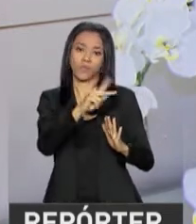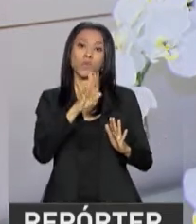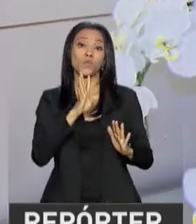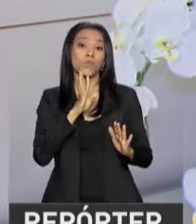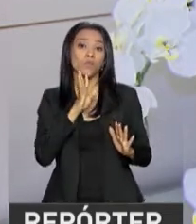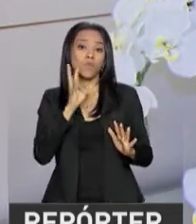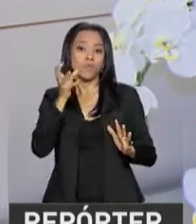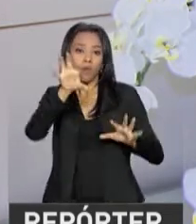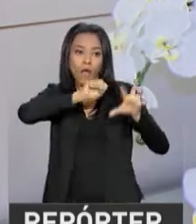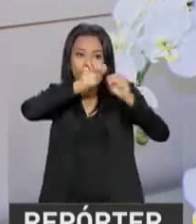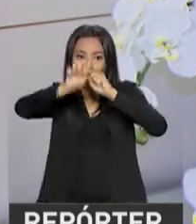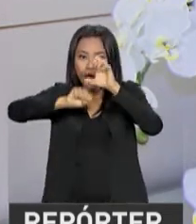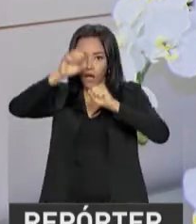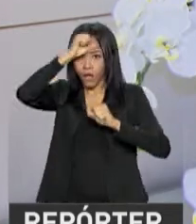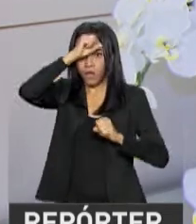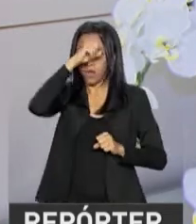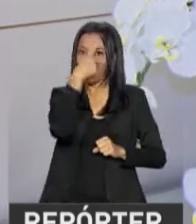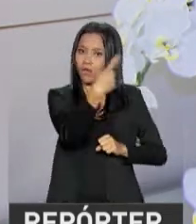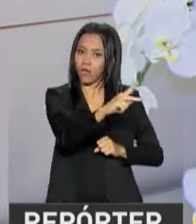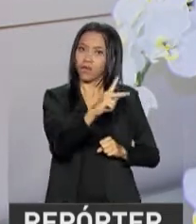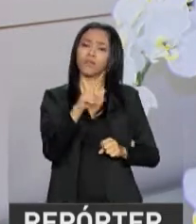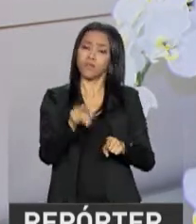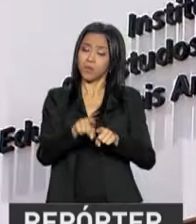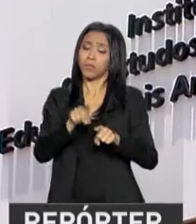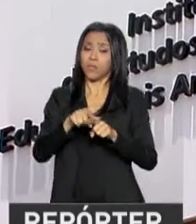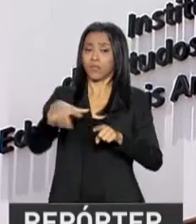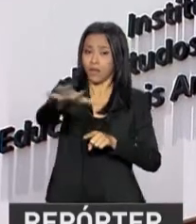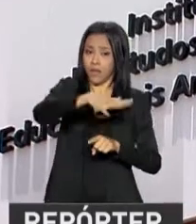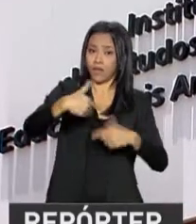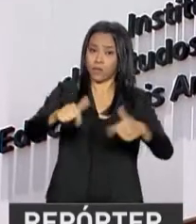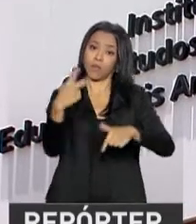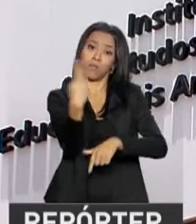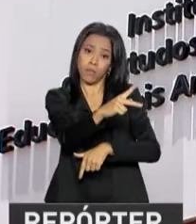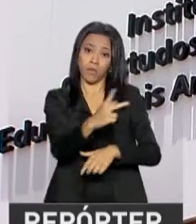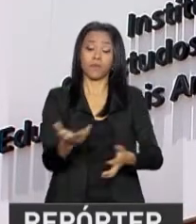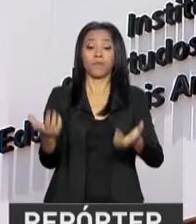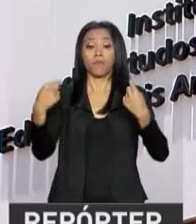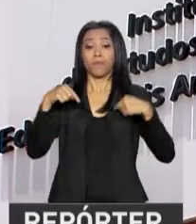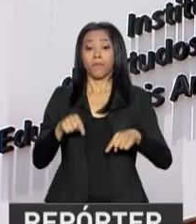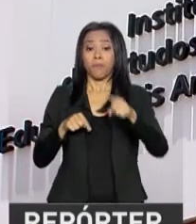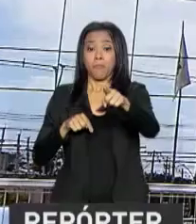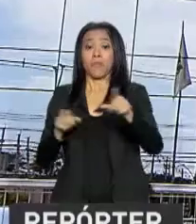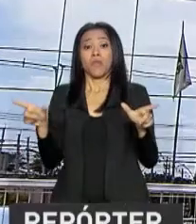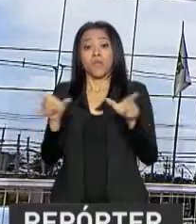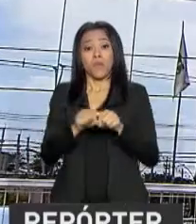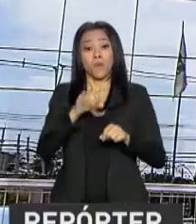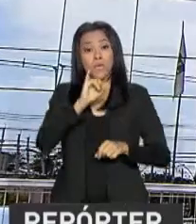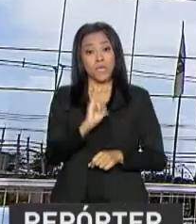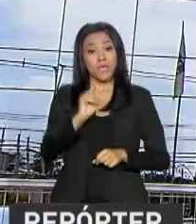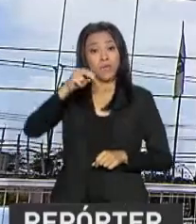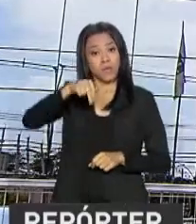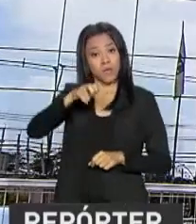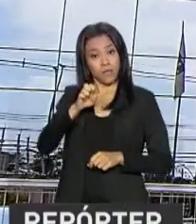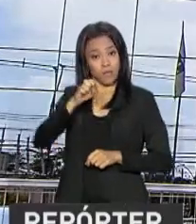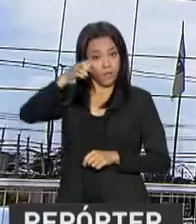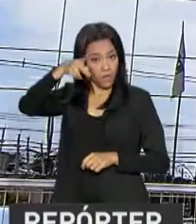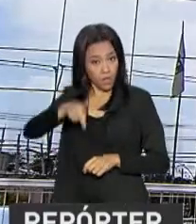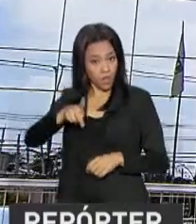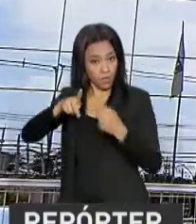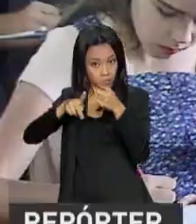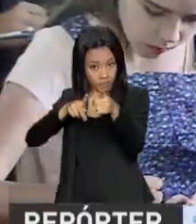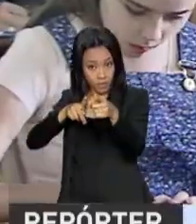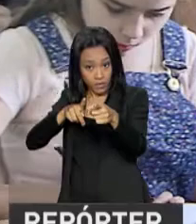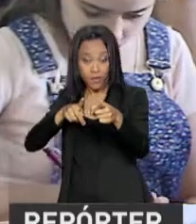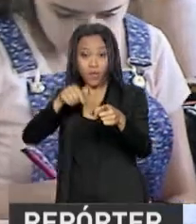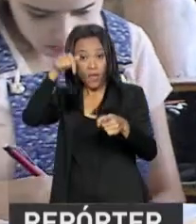de outra forma até mesmo no mercado de trabalho de acordo com o instituto nacional de estudos e pesquisas educacionais anísio teixeira